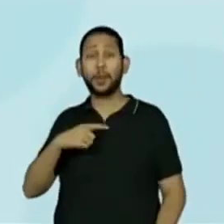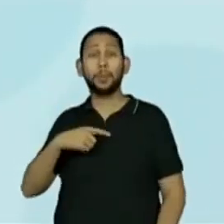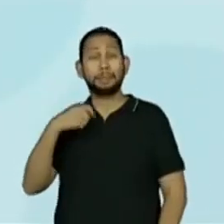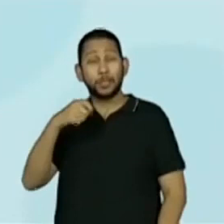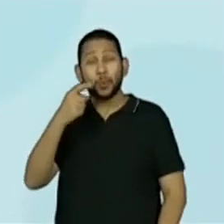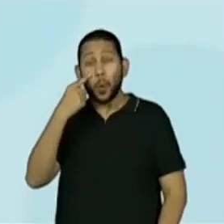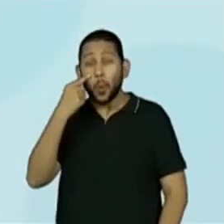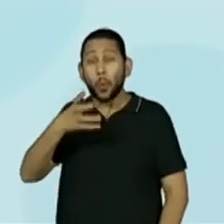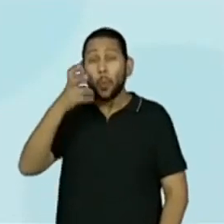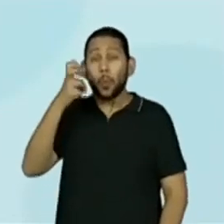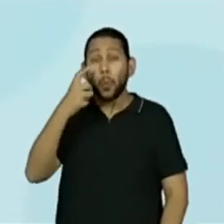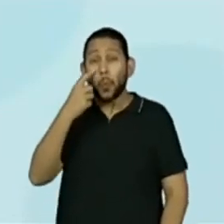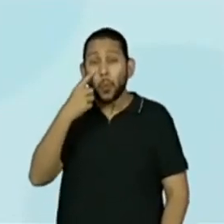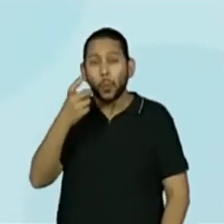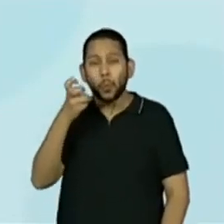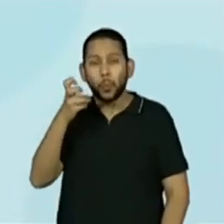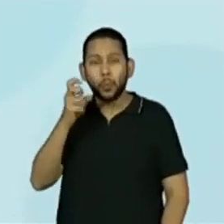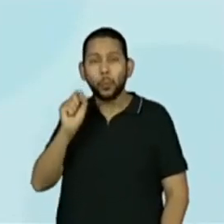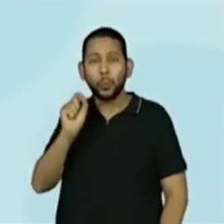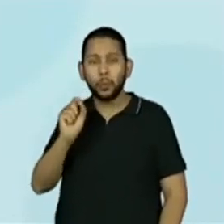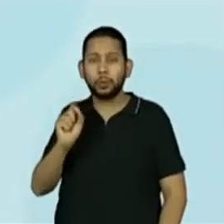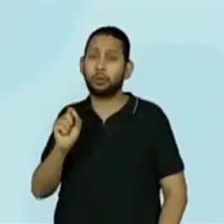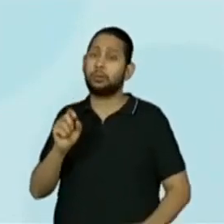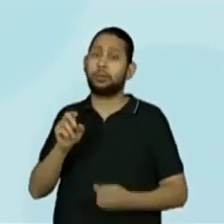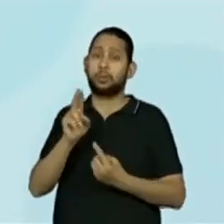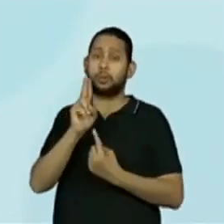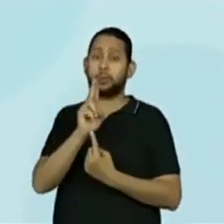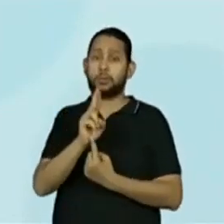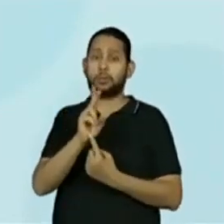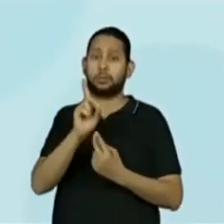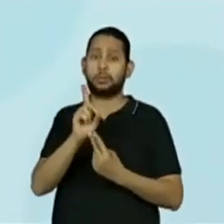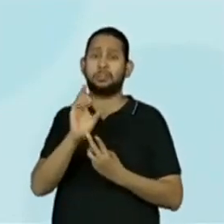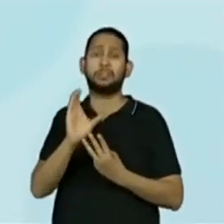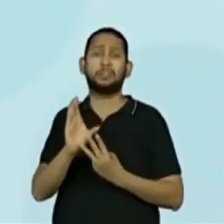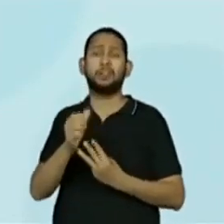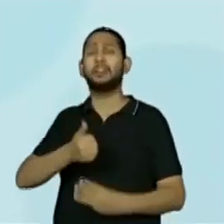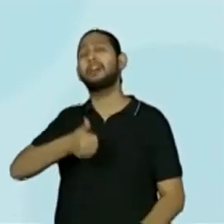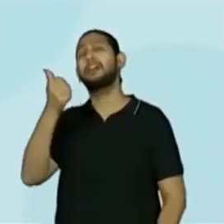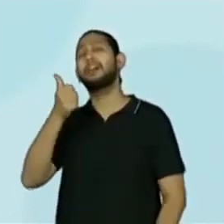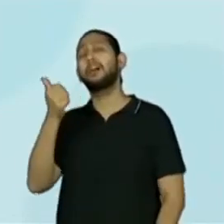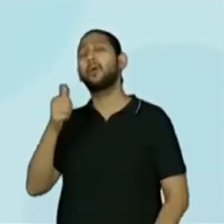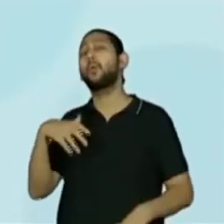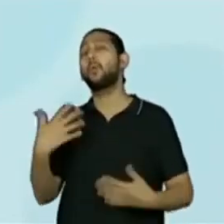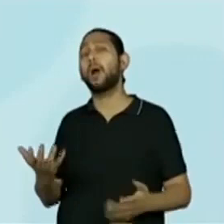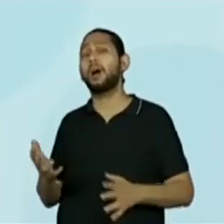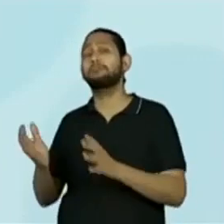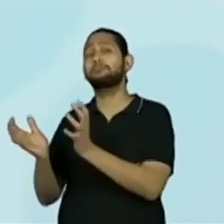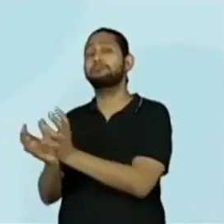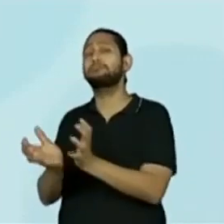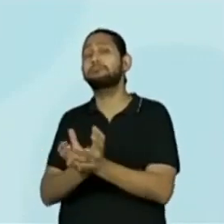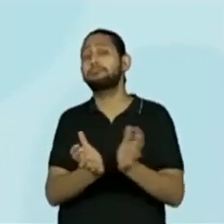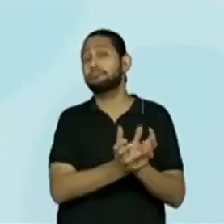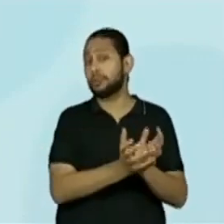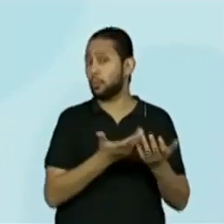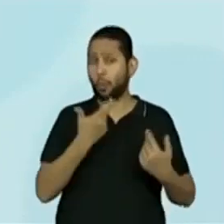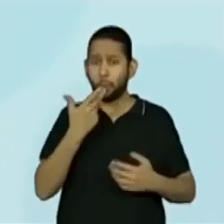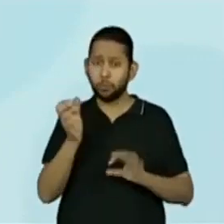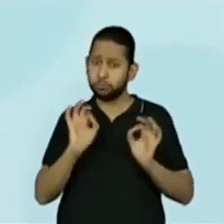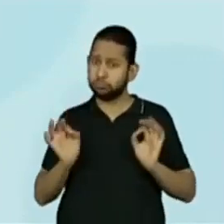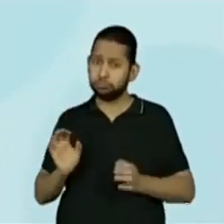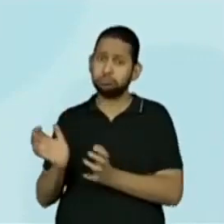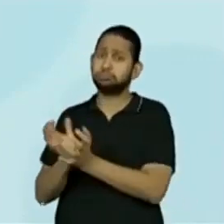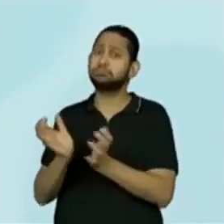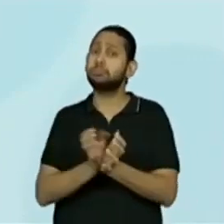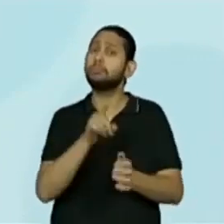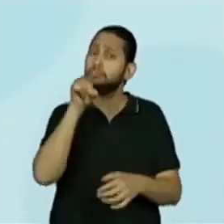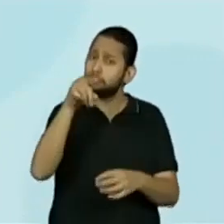preciso olhar, ó, unidade. Só que ele está onde? Dessa vez, eu não dei a dica. O que eu